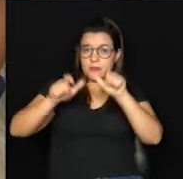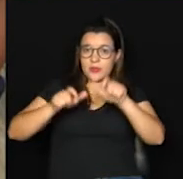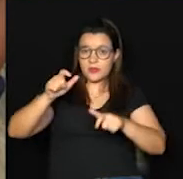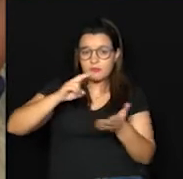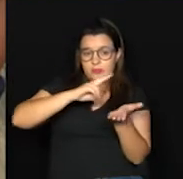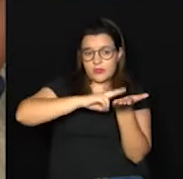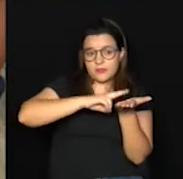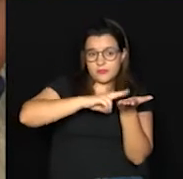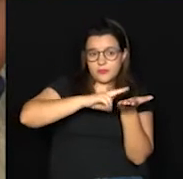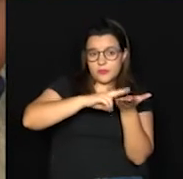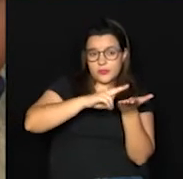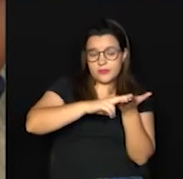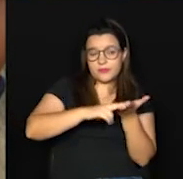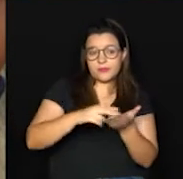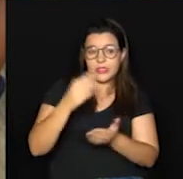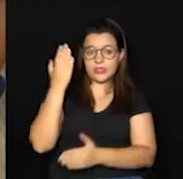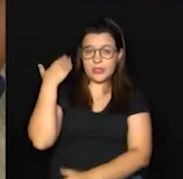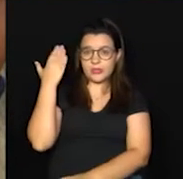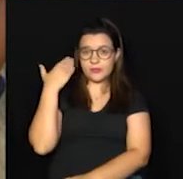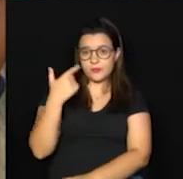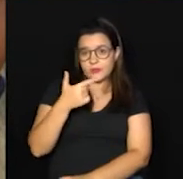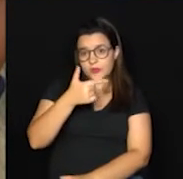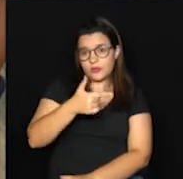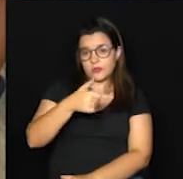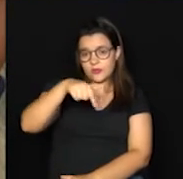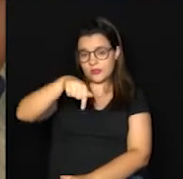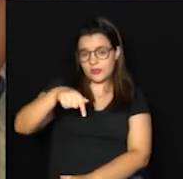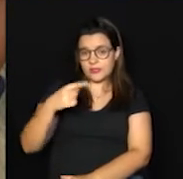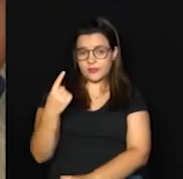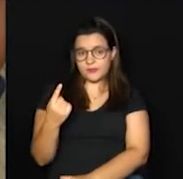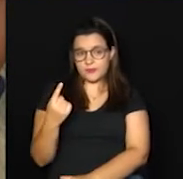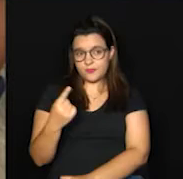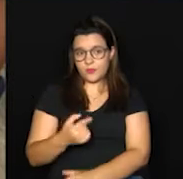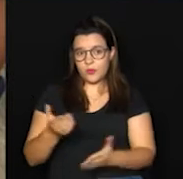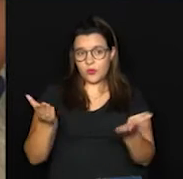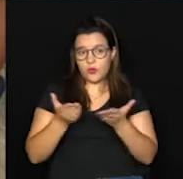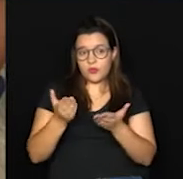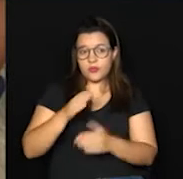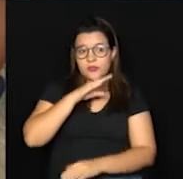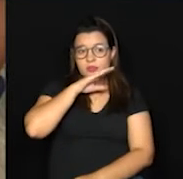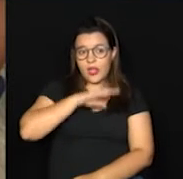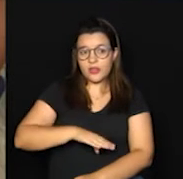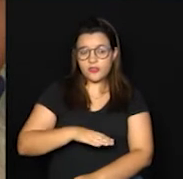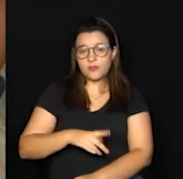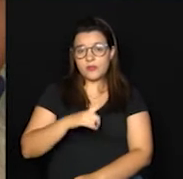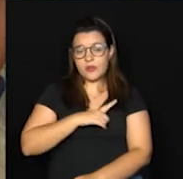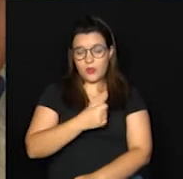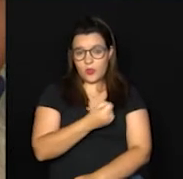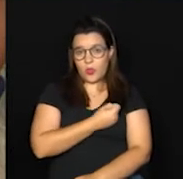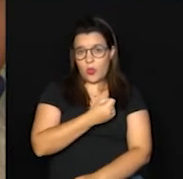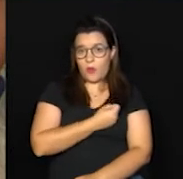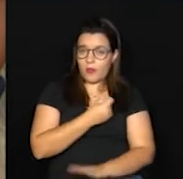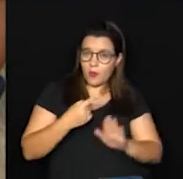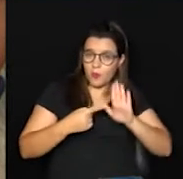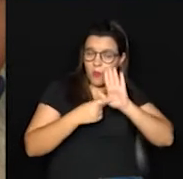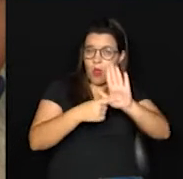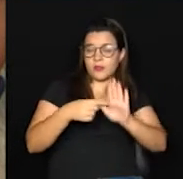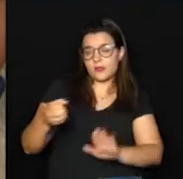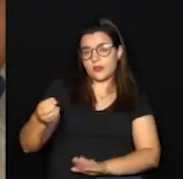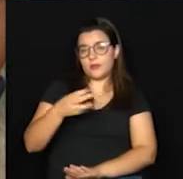até então nós tínhamos 271, lembrando que hoje à tarde esse número vai ser atualizado,